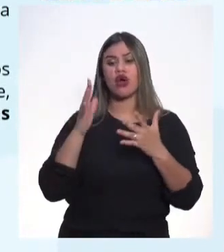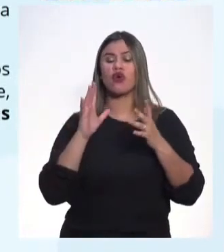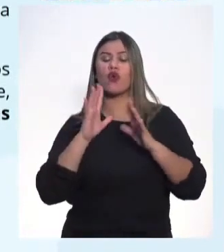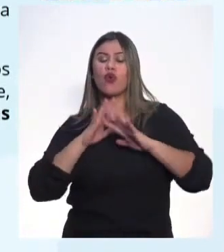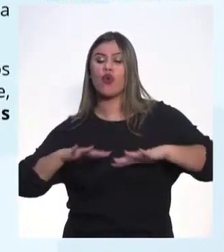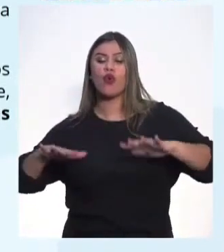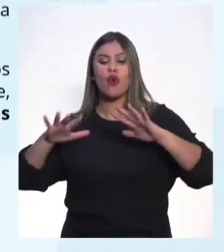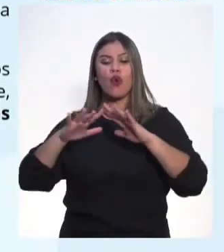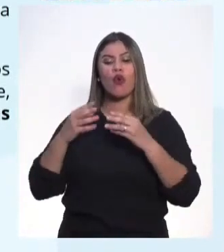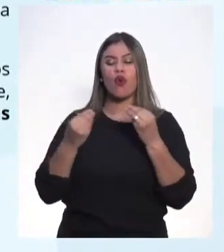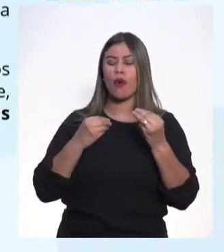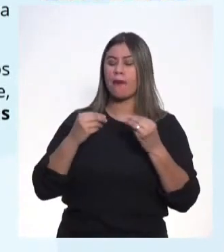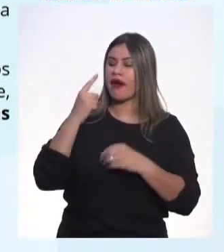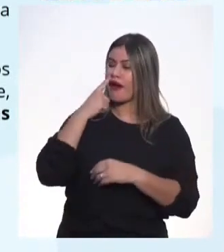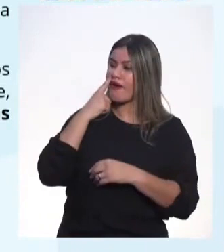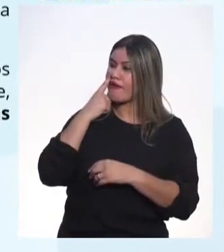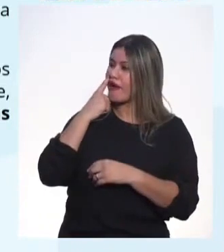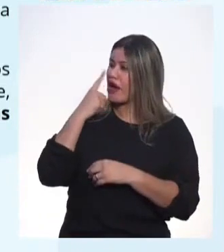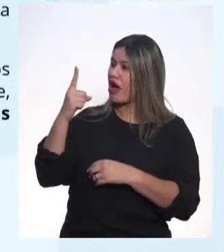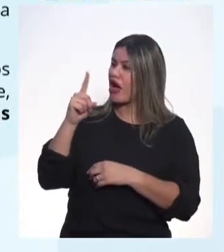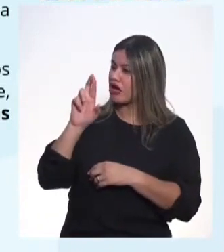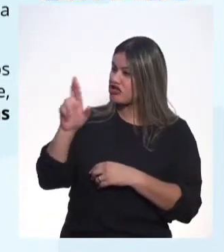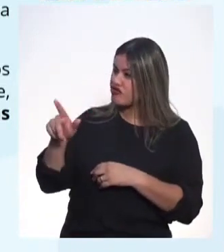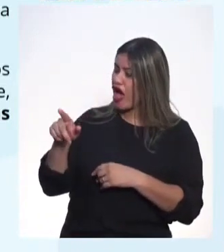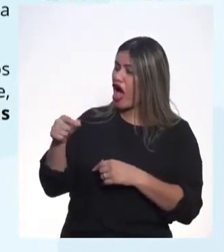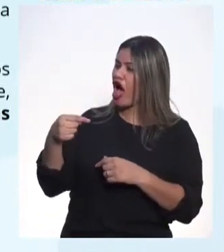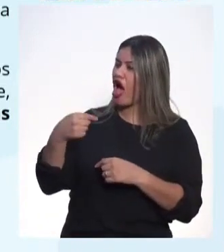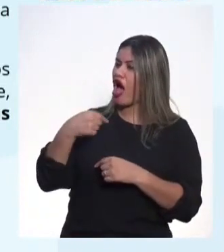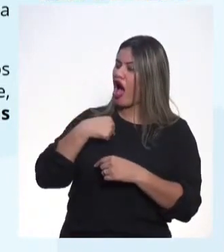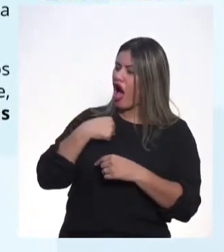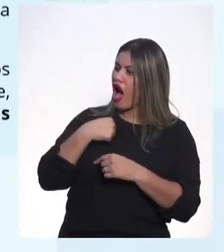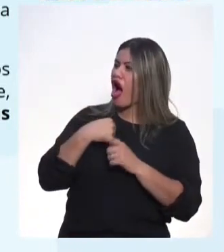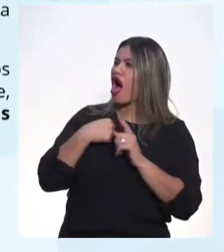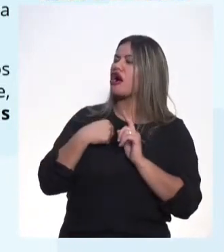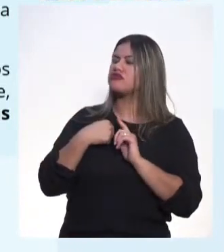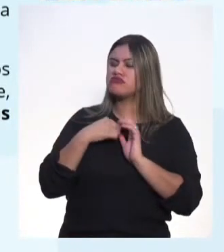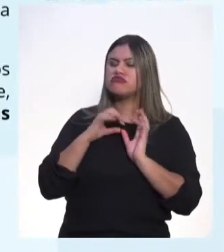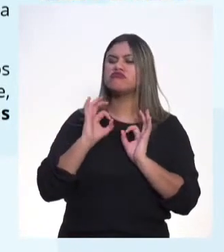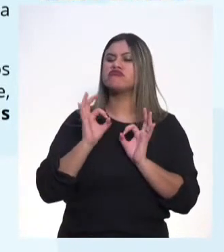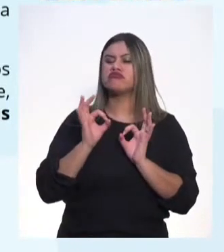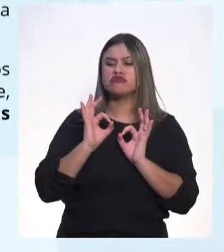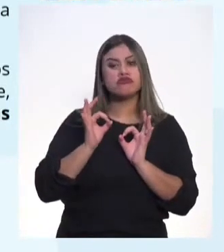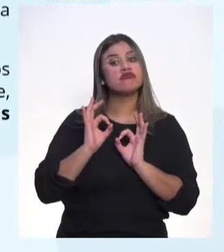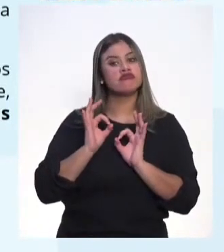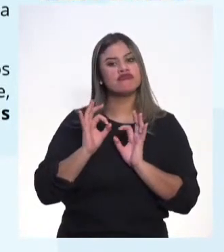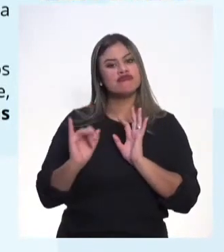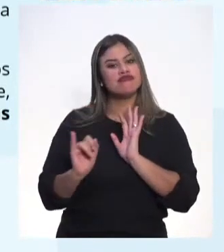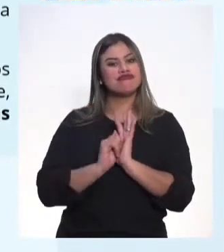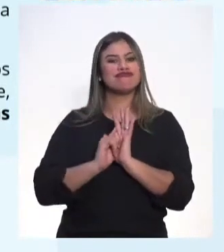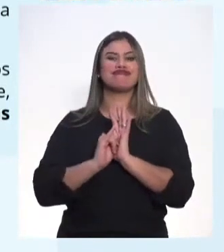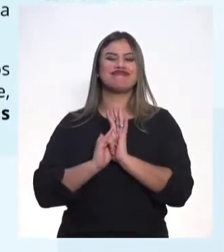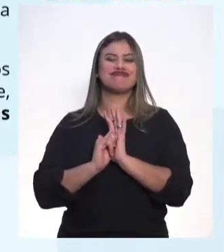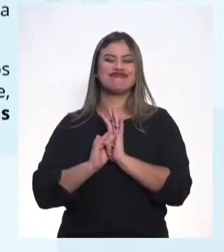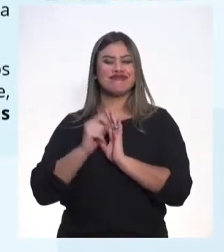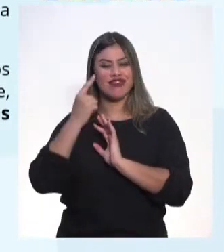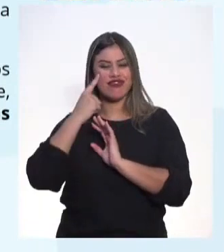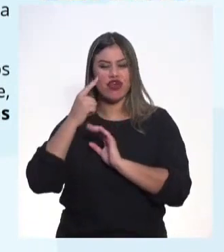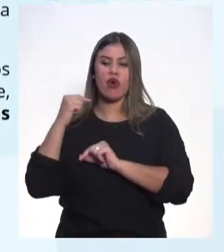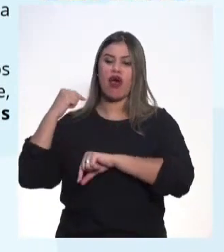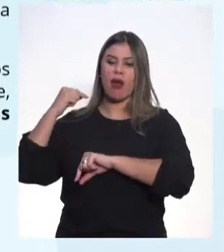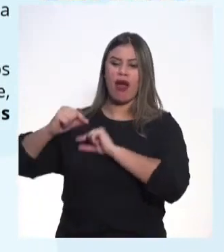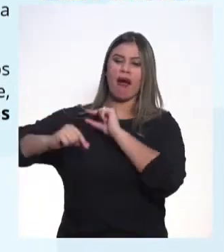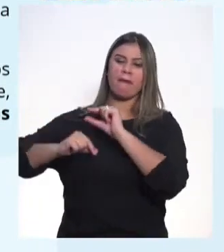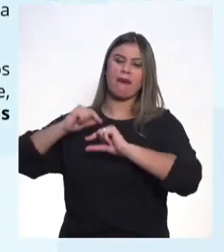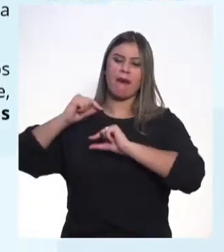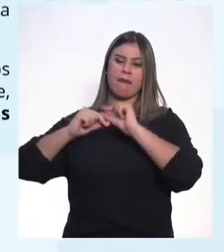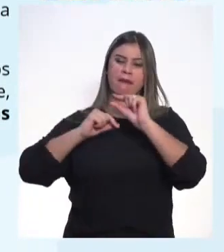outro, eu me percebo como eu. Então, a identidade da gente está sempre sendo construída. A identidade é